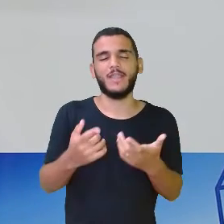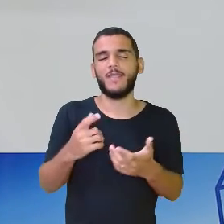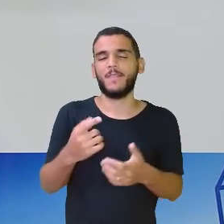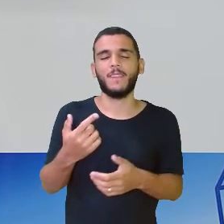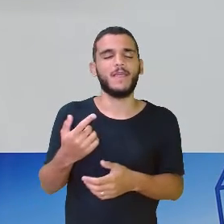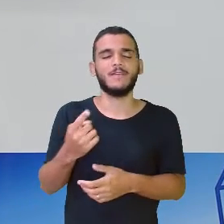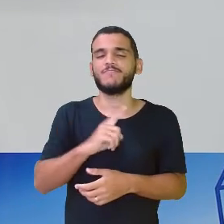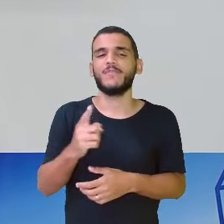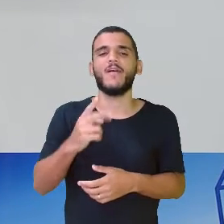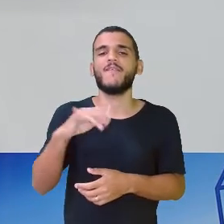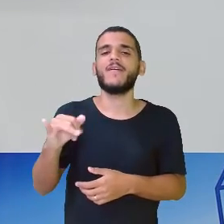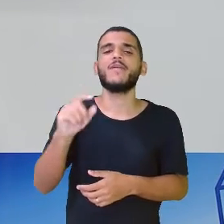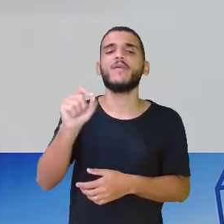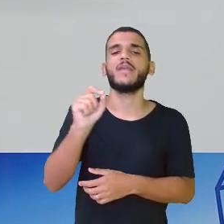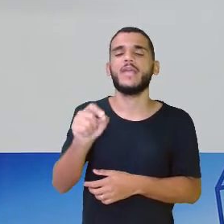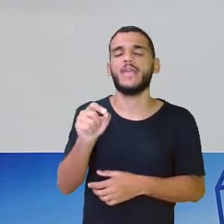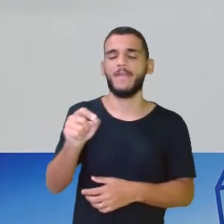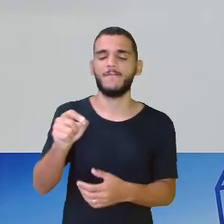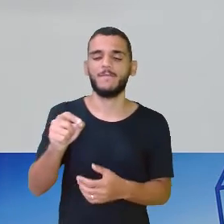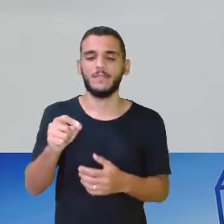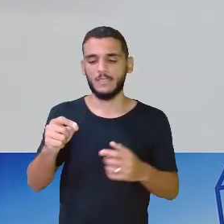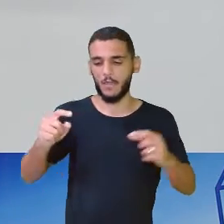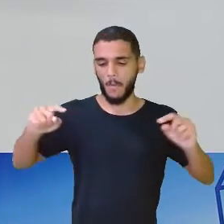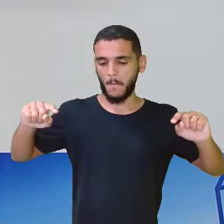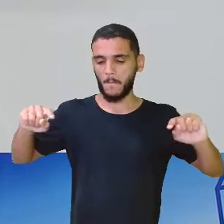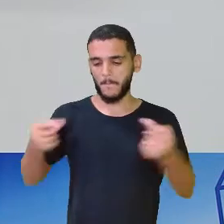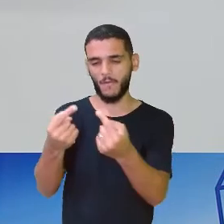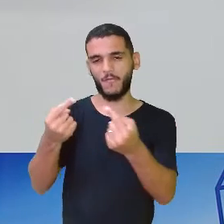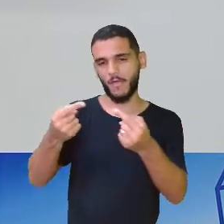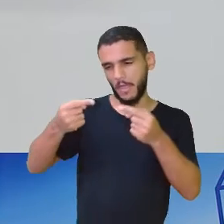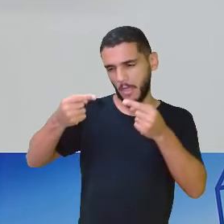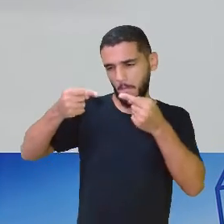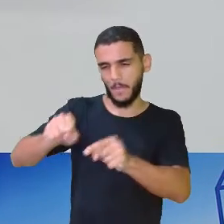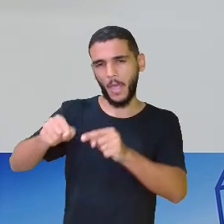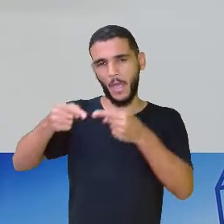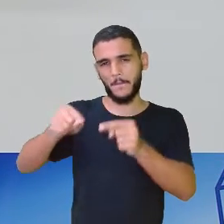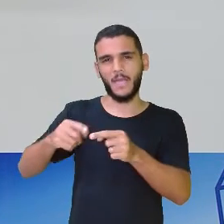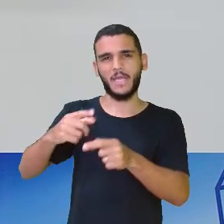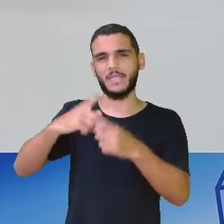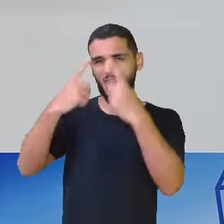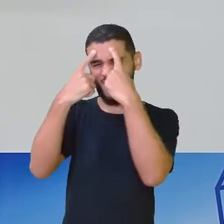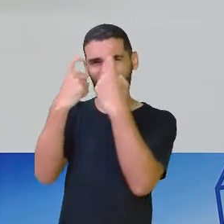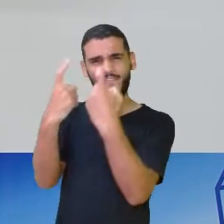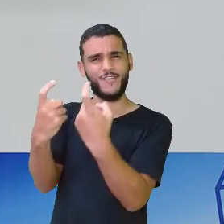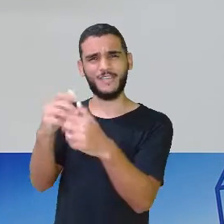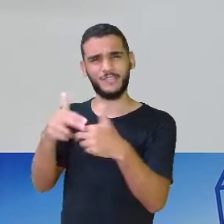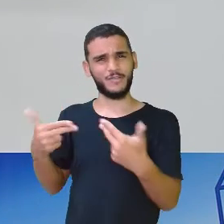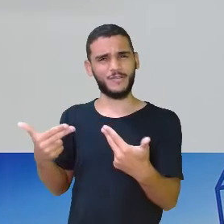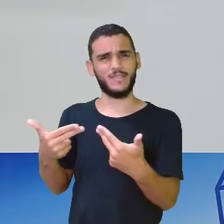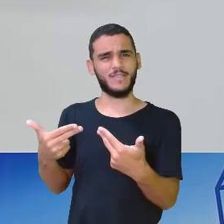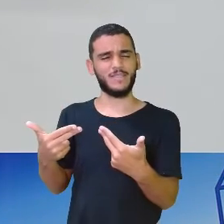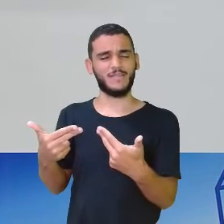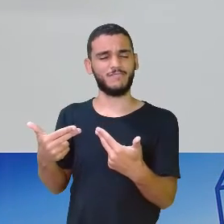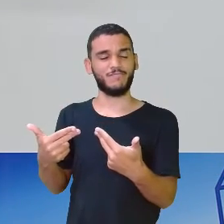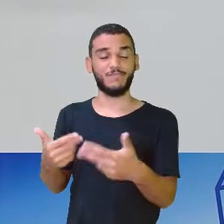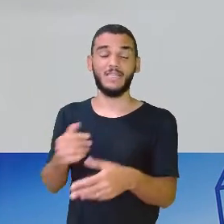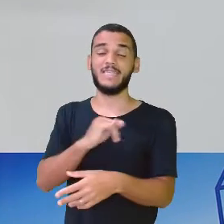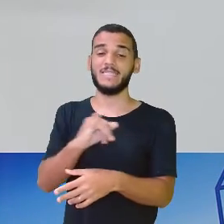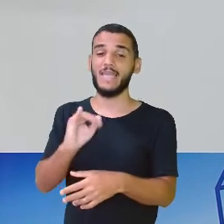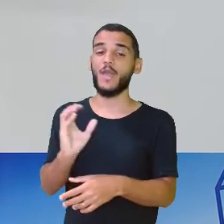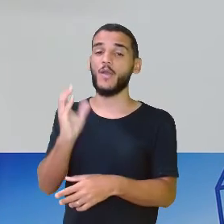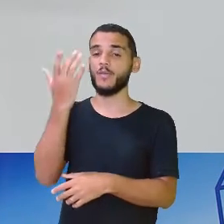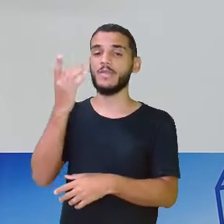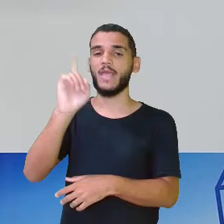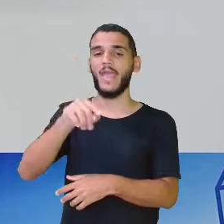ali como adversário, né, e ataca aquele grupo na base da violência, é porque ele ali vai ter uma ideologia contrária. E